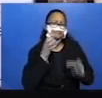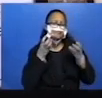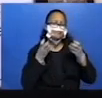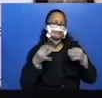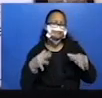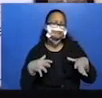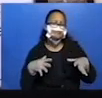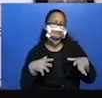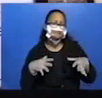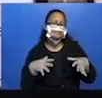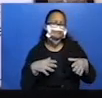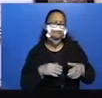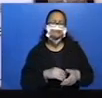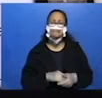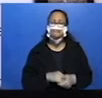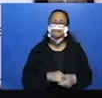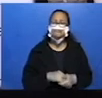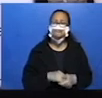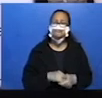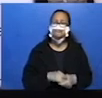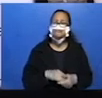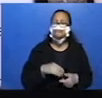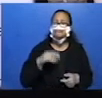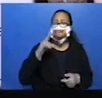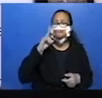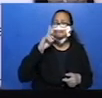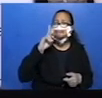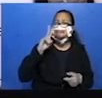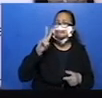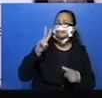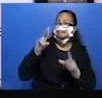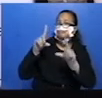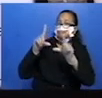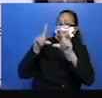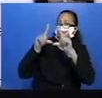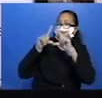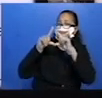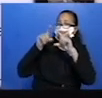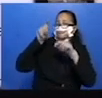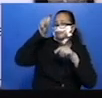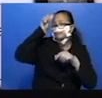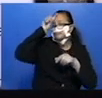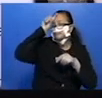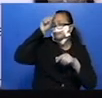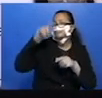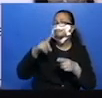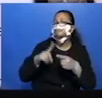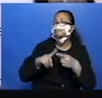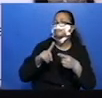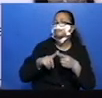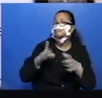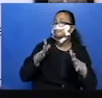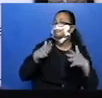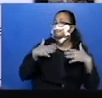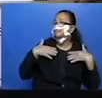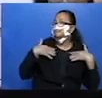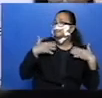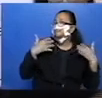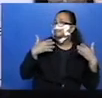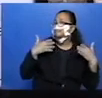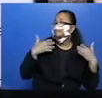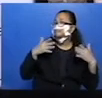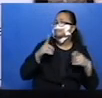Explique. Quando ela viu as pirâmides. Por que ela ficou muda? Ela ficou admirada, tá? Mas por